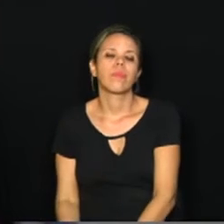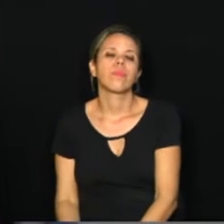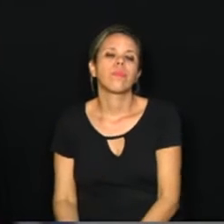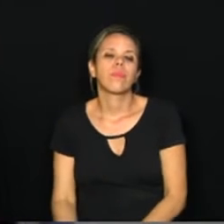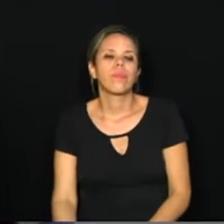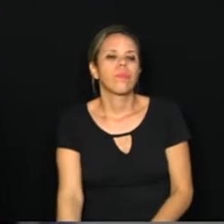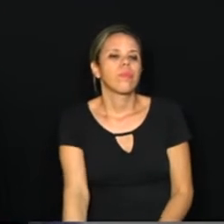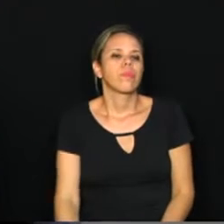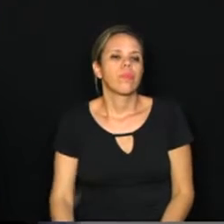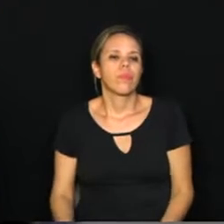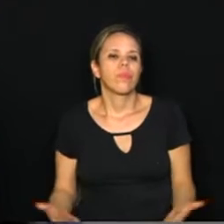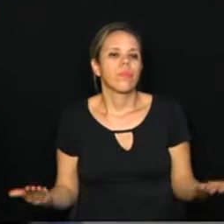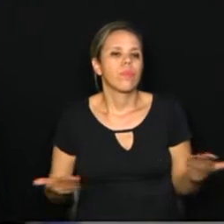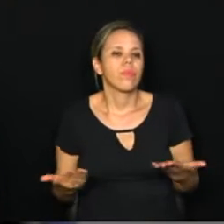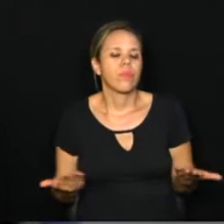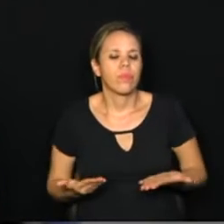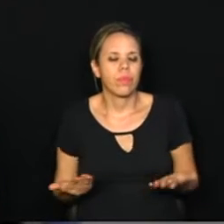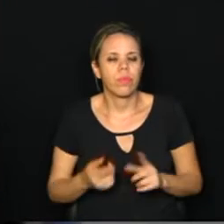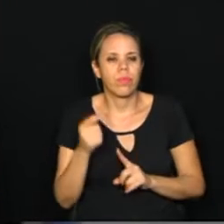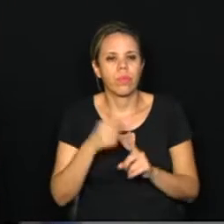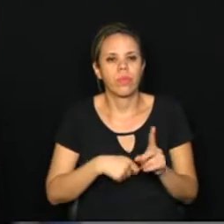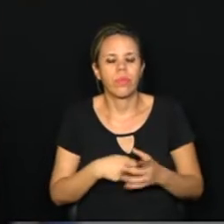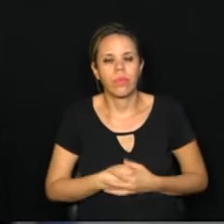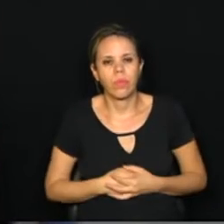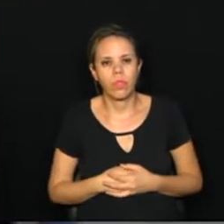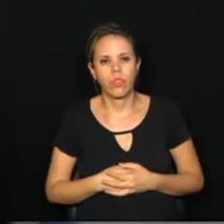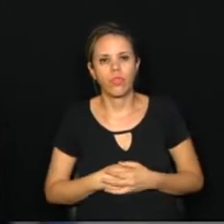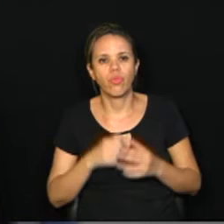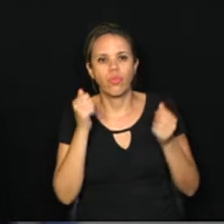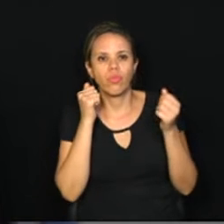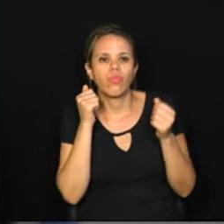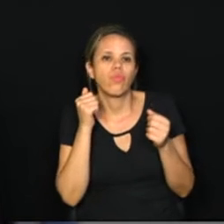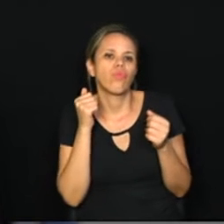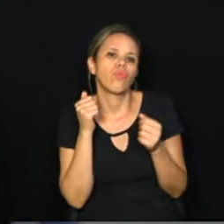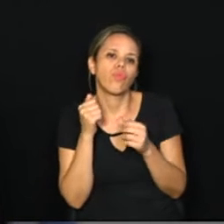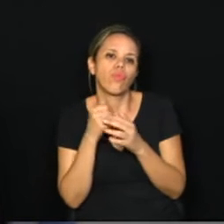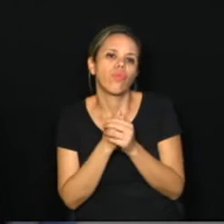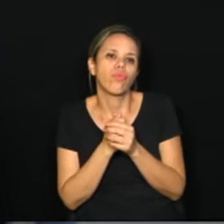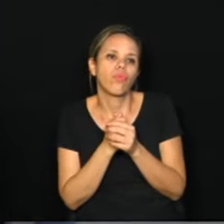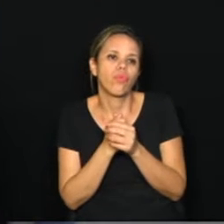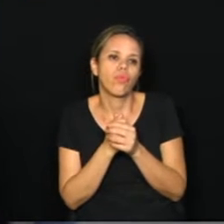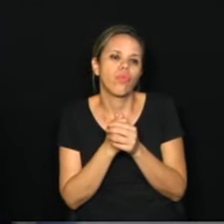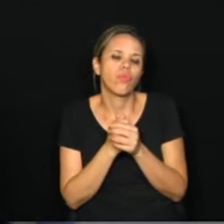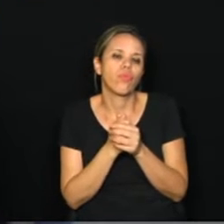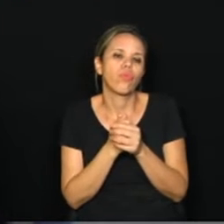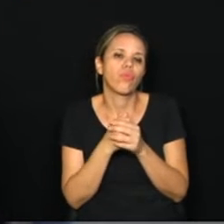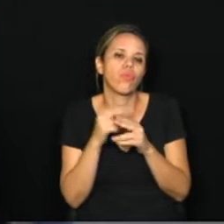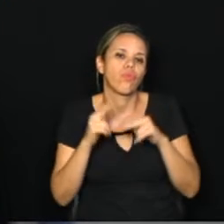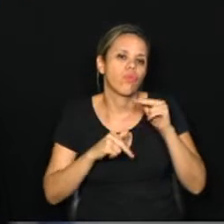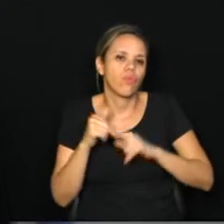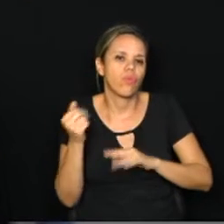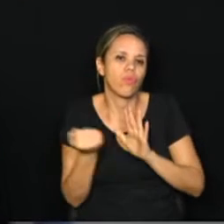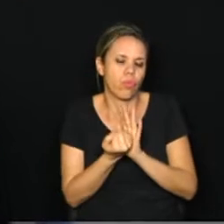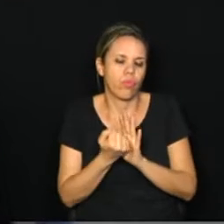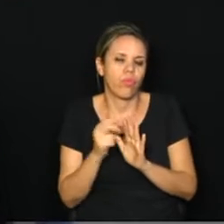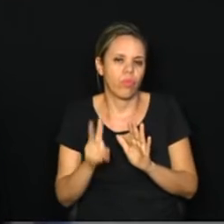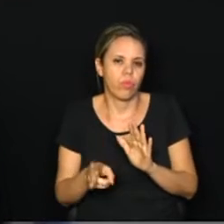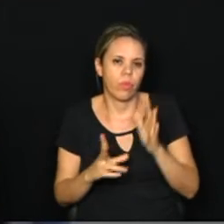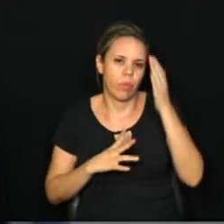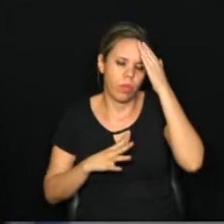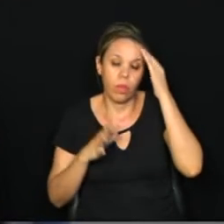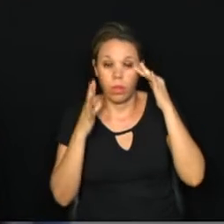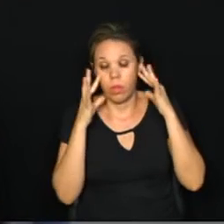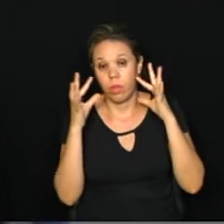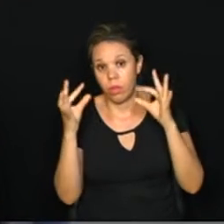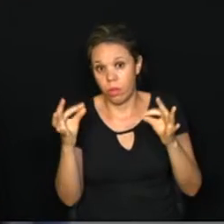também, agora, no mês de julho, nós estamos com dois registros. E também os níveis de estado de